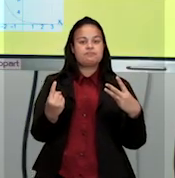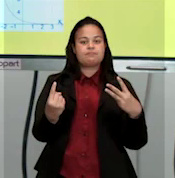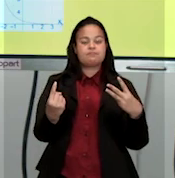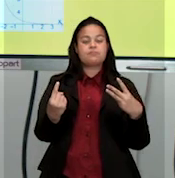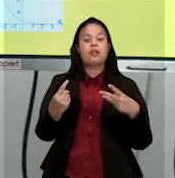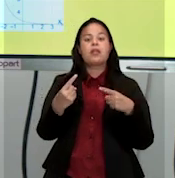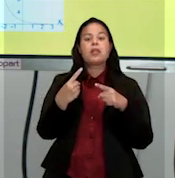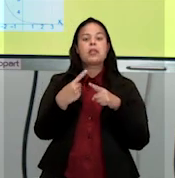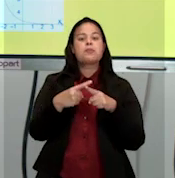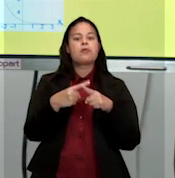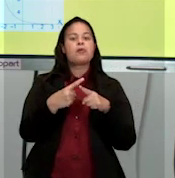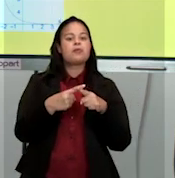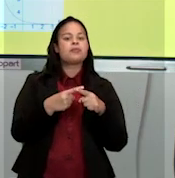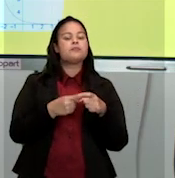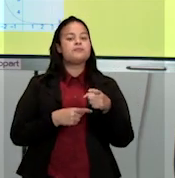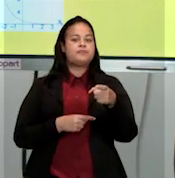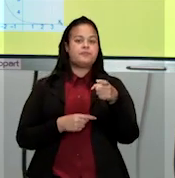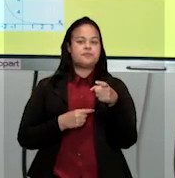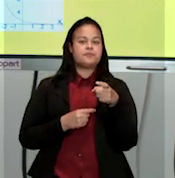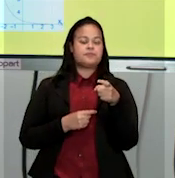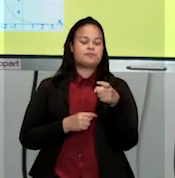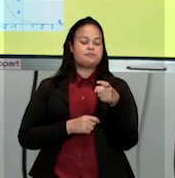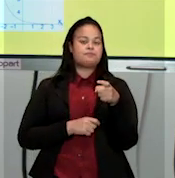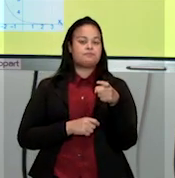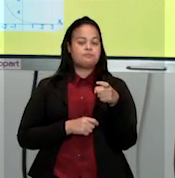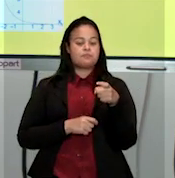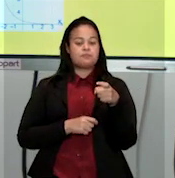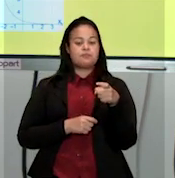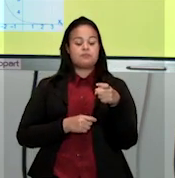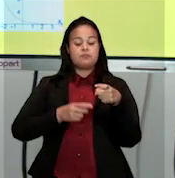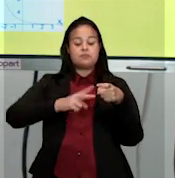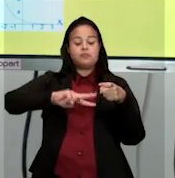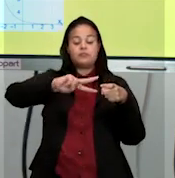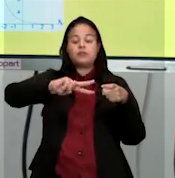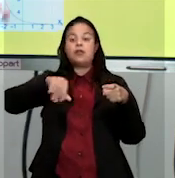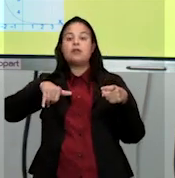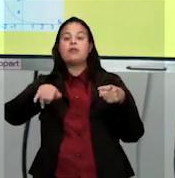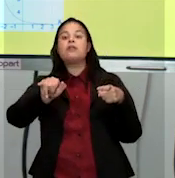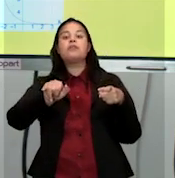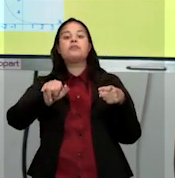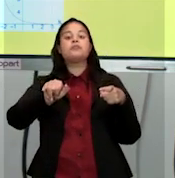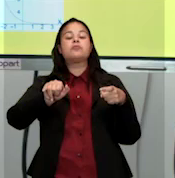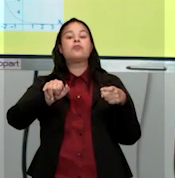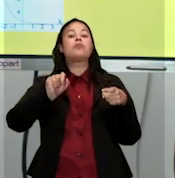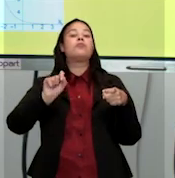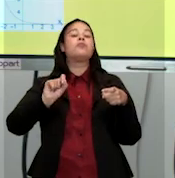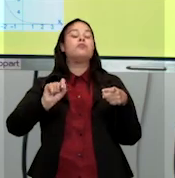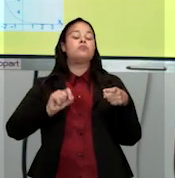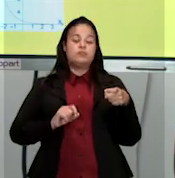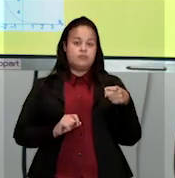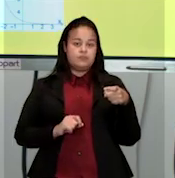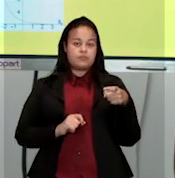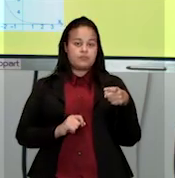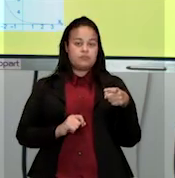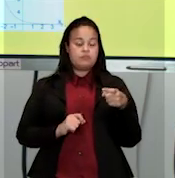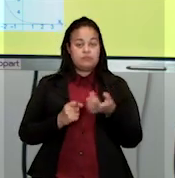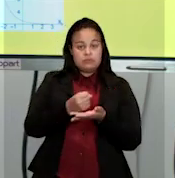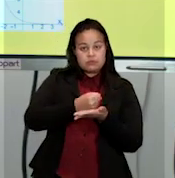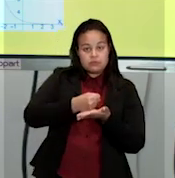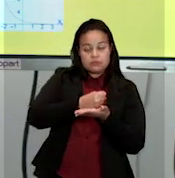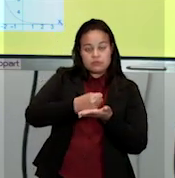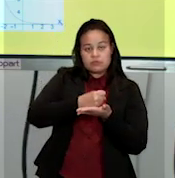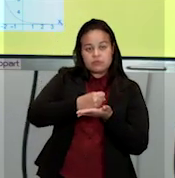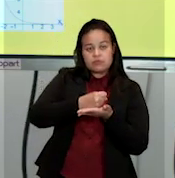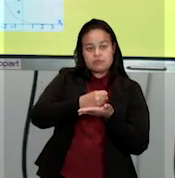Por quê? O x sendo menor que o y, eu vou ter que, então, a minha base